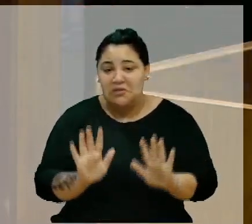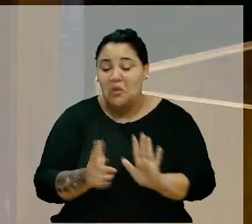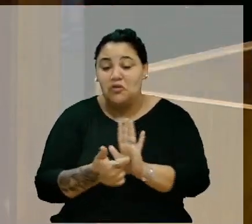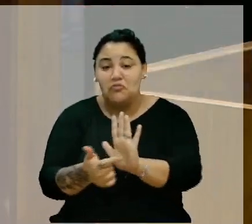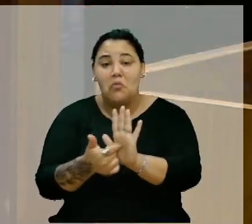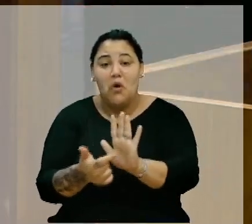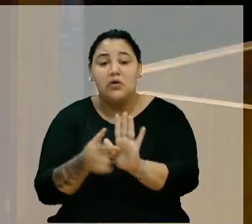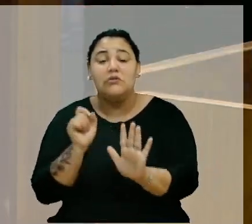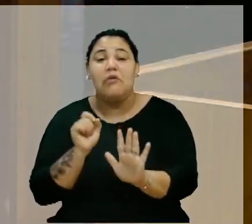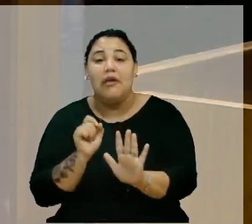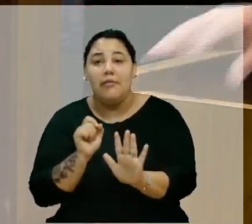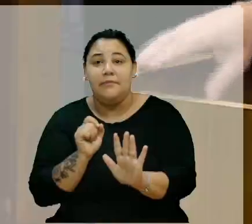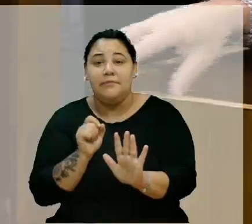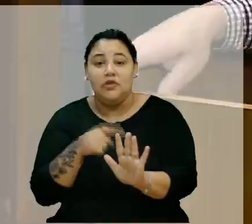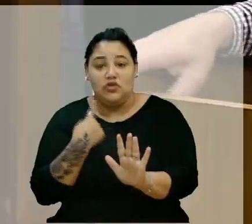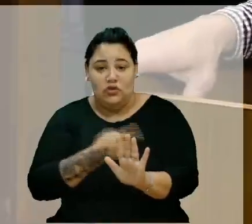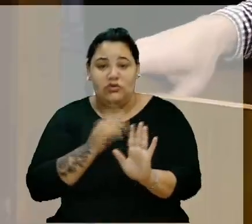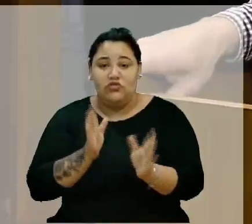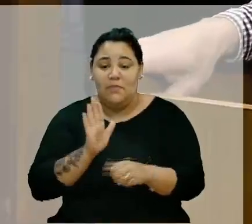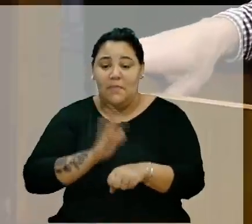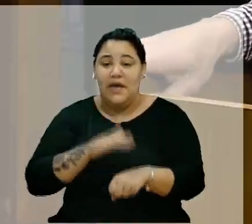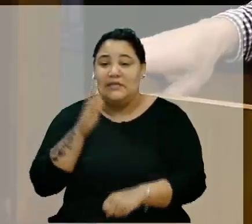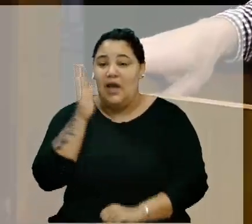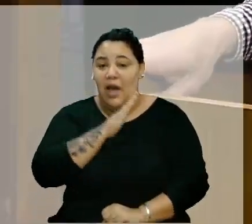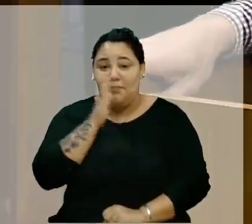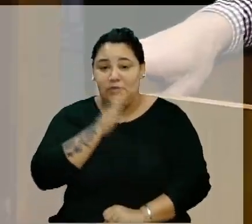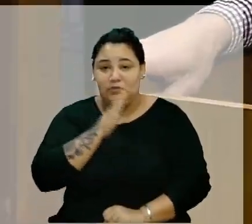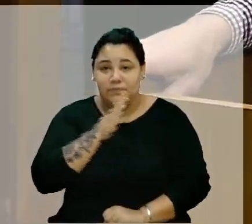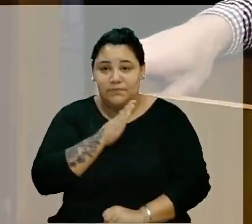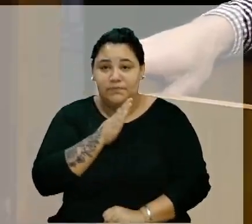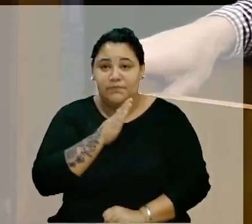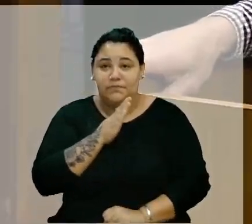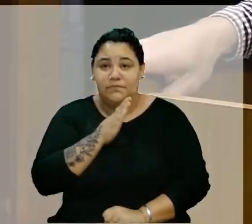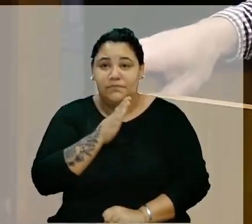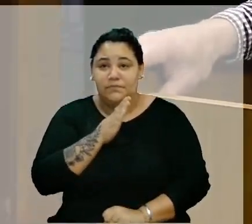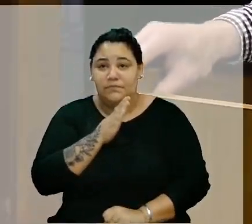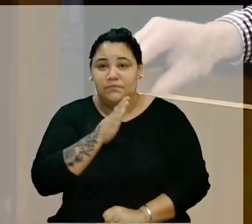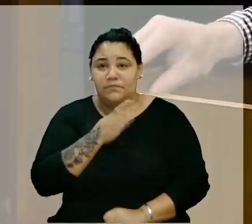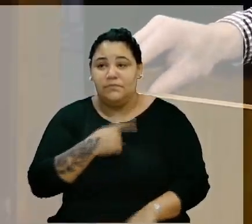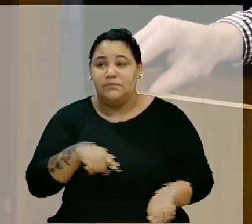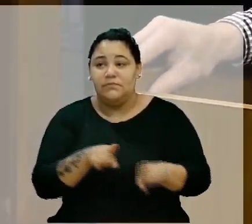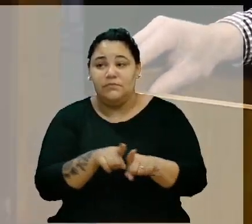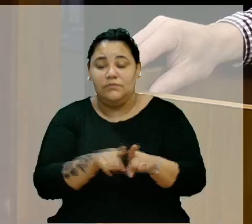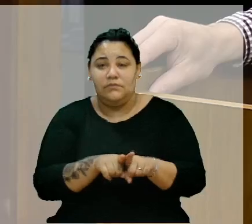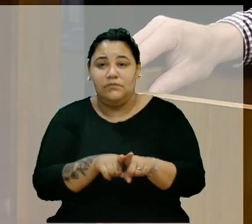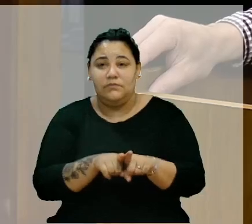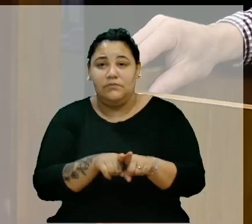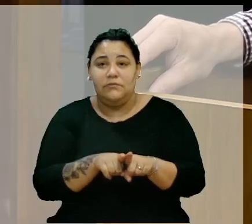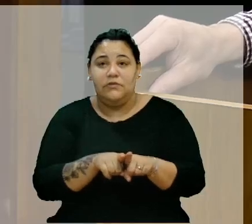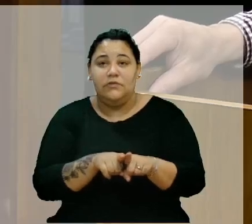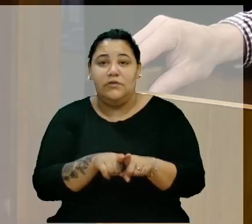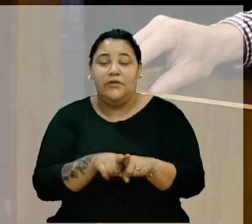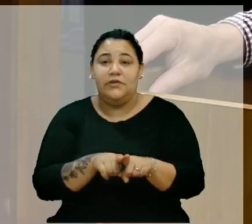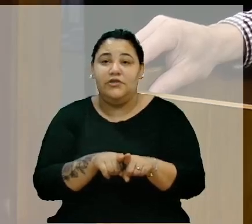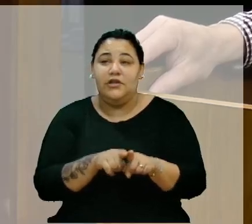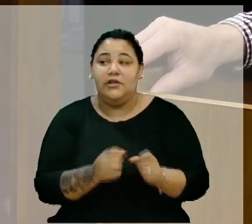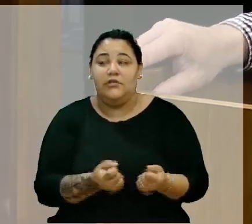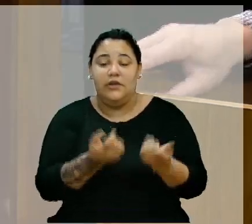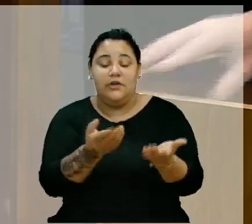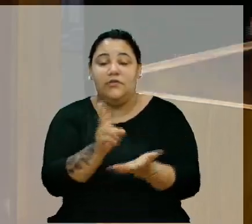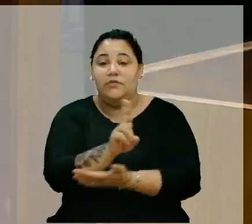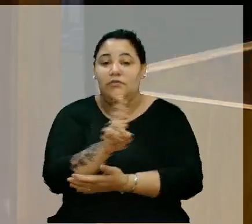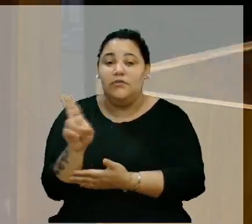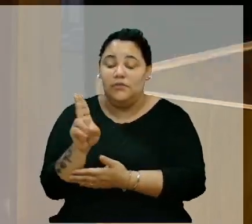gente está agilizando e dando à comunidade o nome de rua, que é essencial para